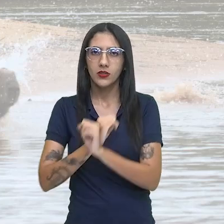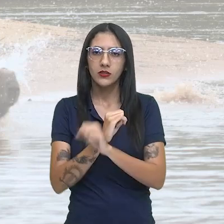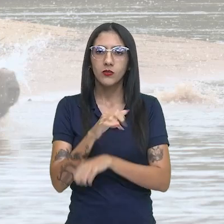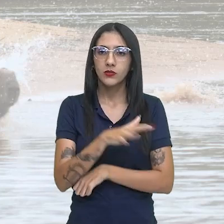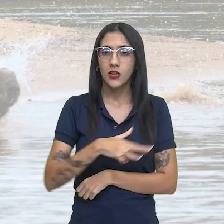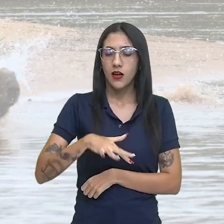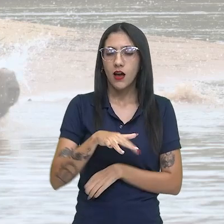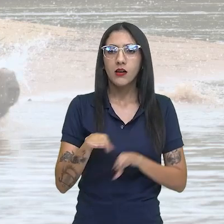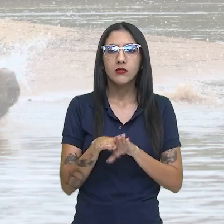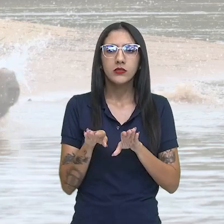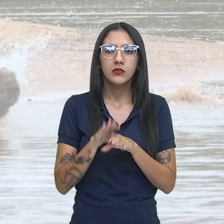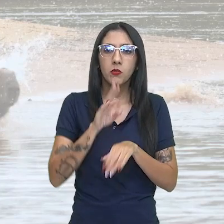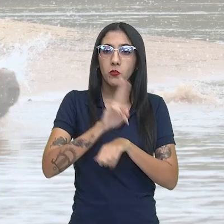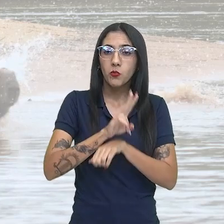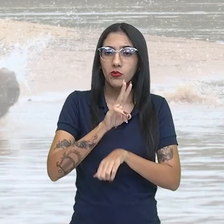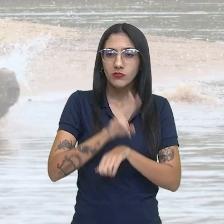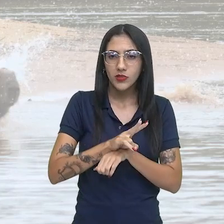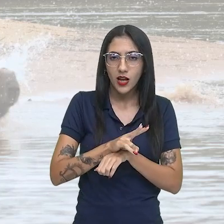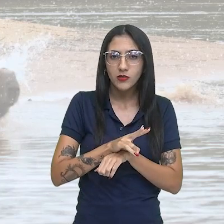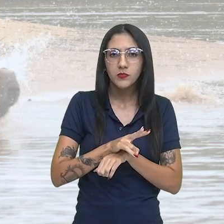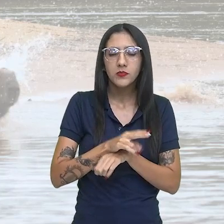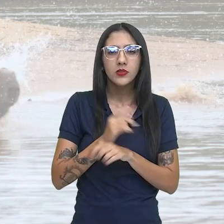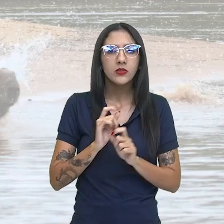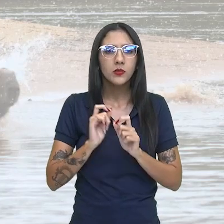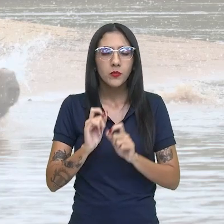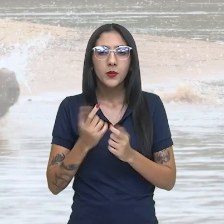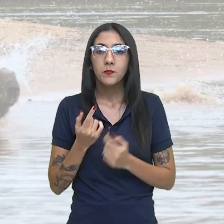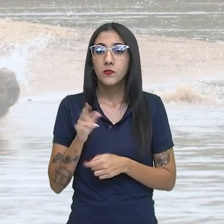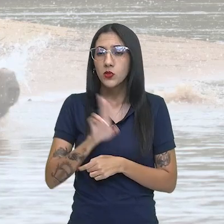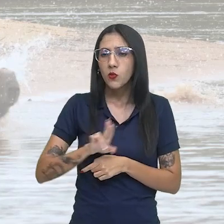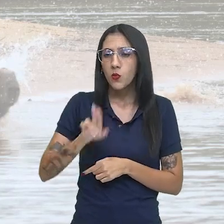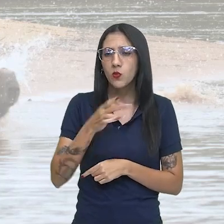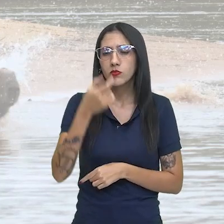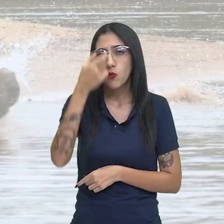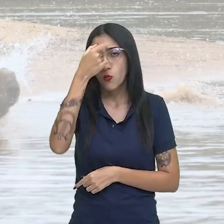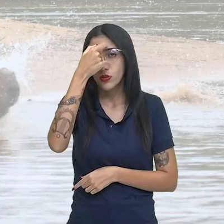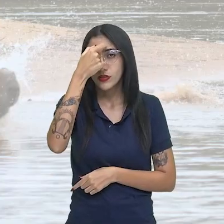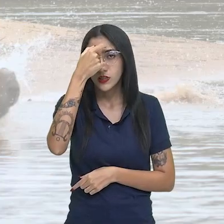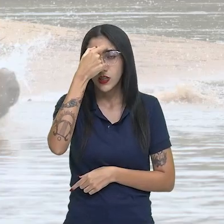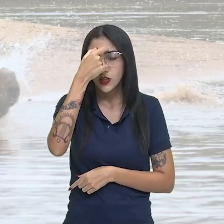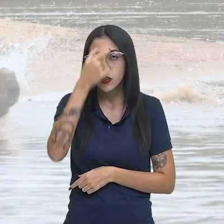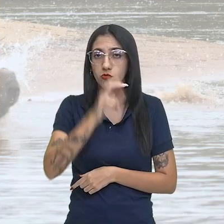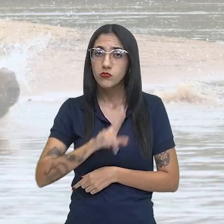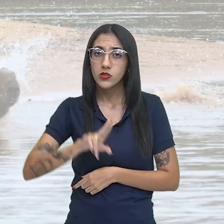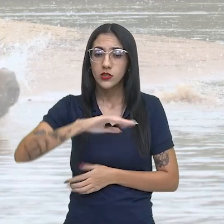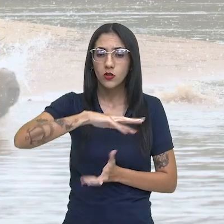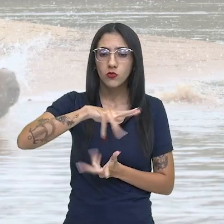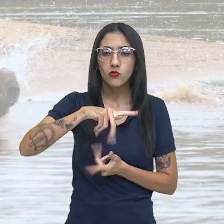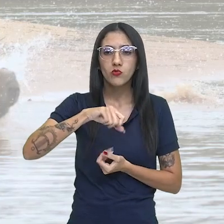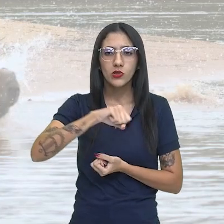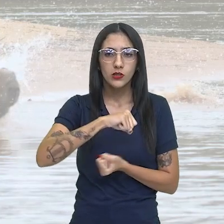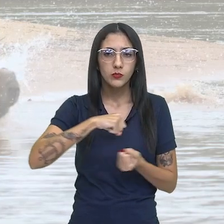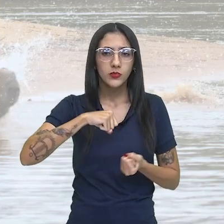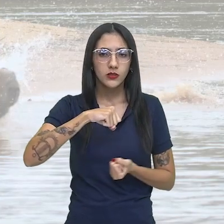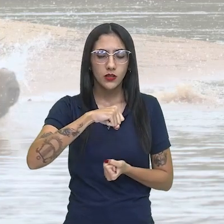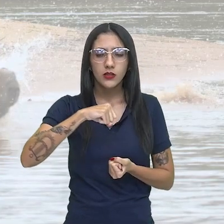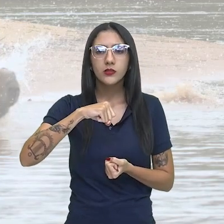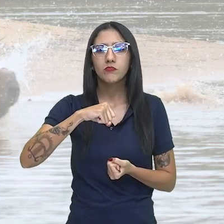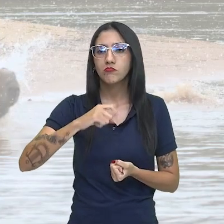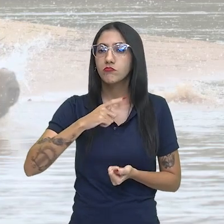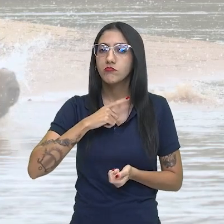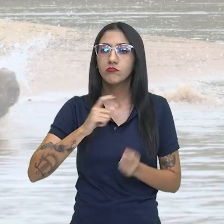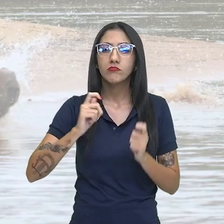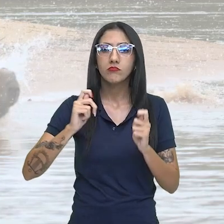da conservação, que é o uso, né, racional, o uso sustentável também desses ambientes, para